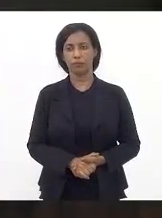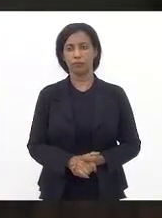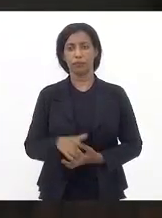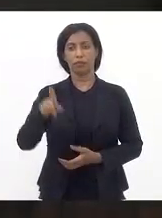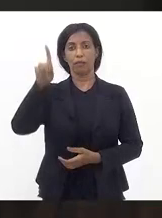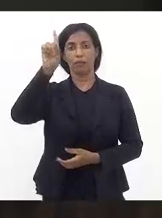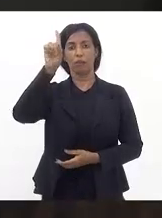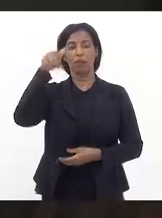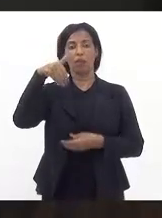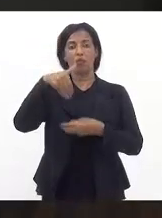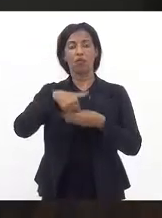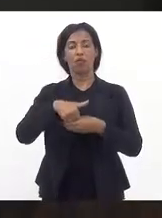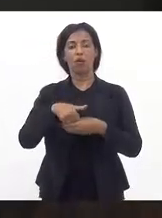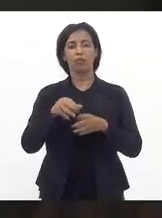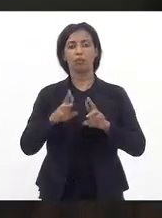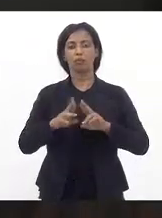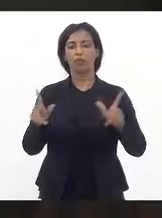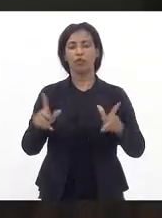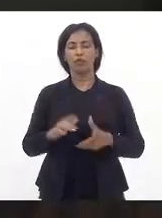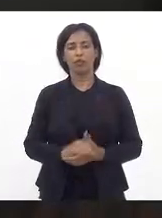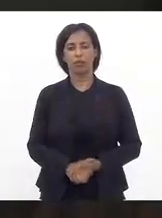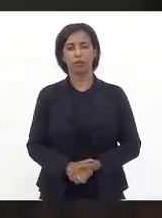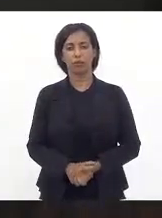voto divergente 1